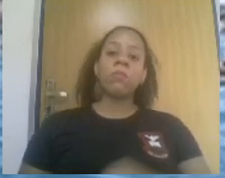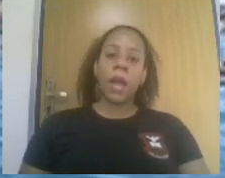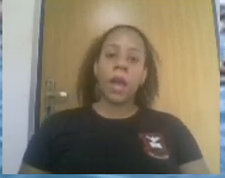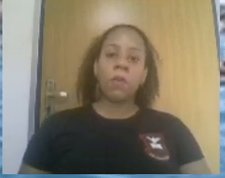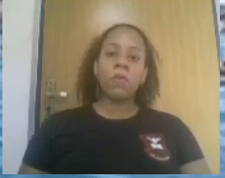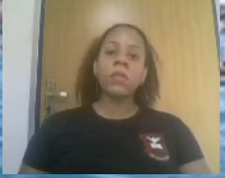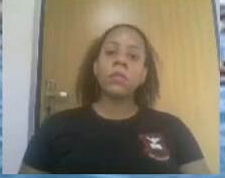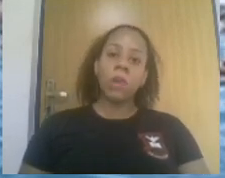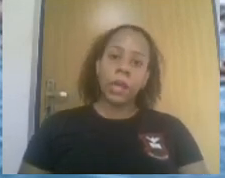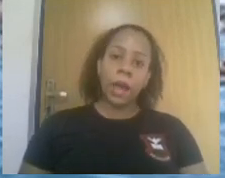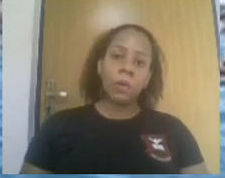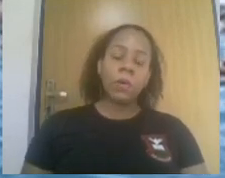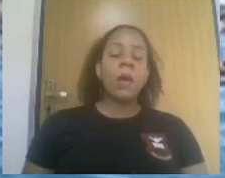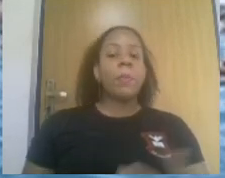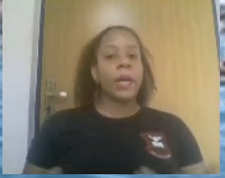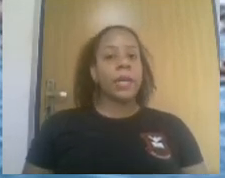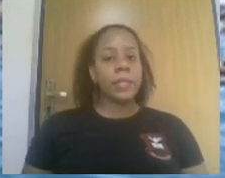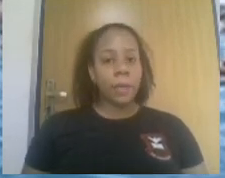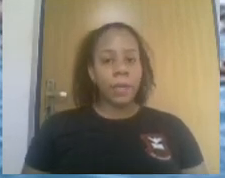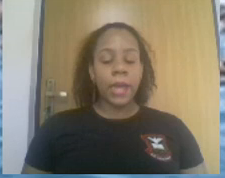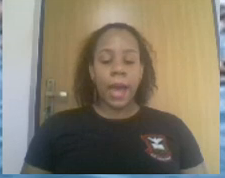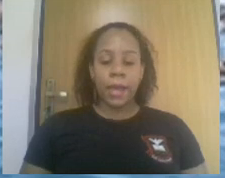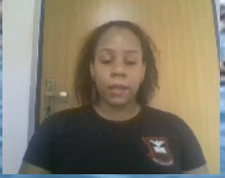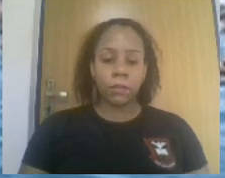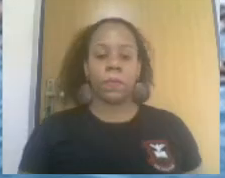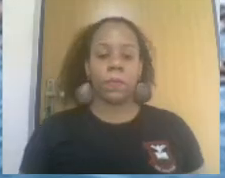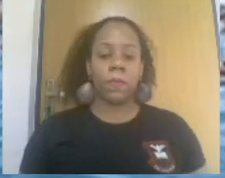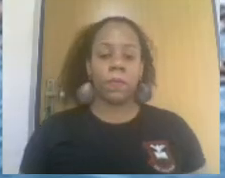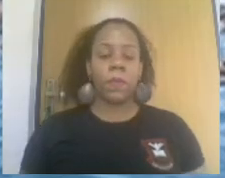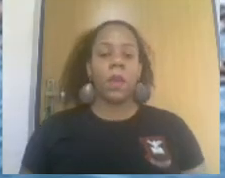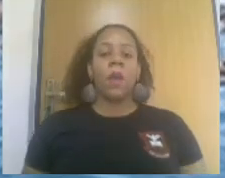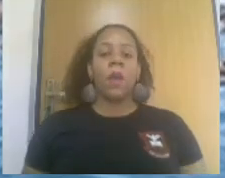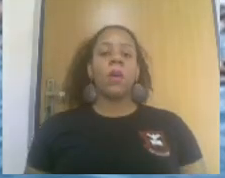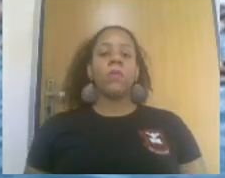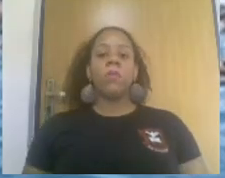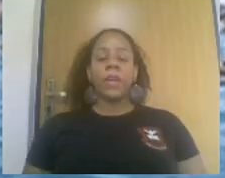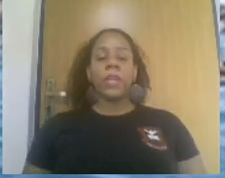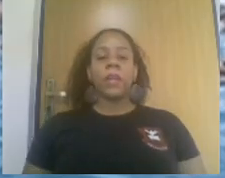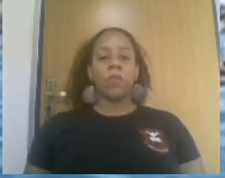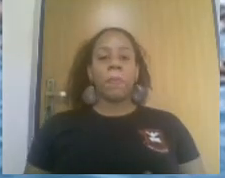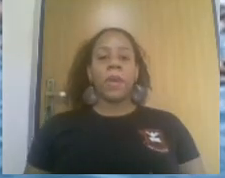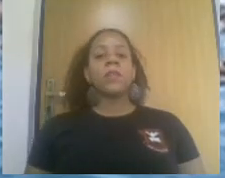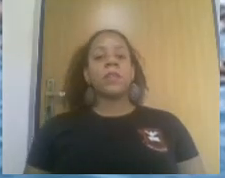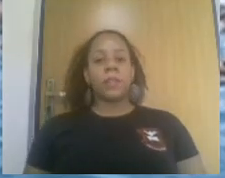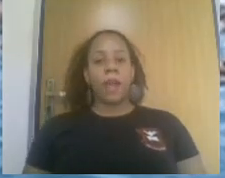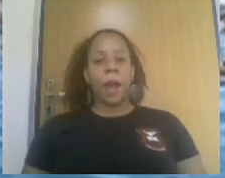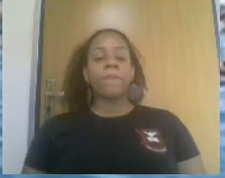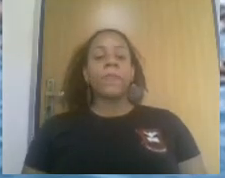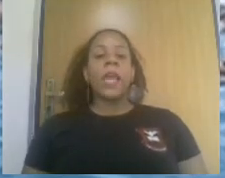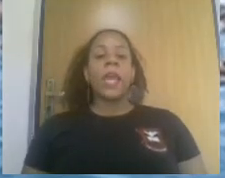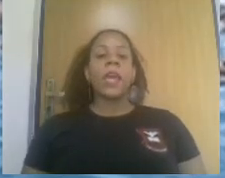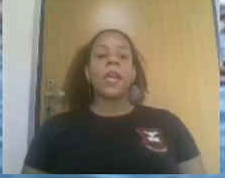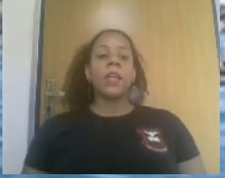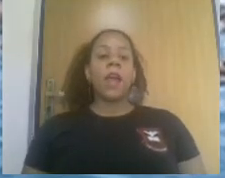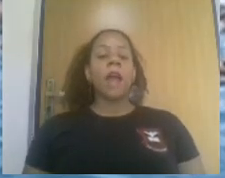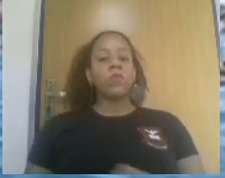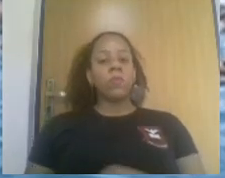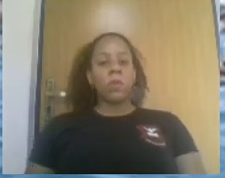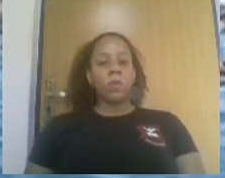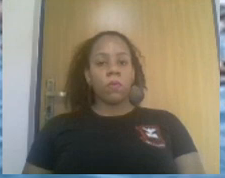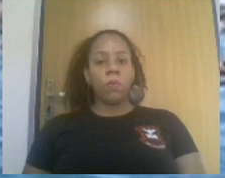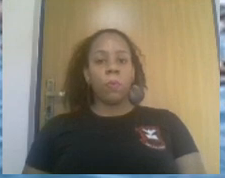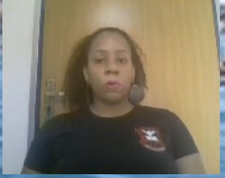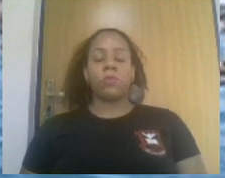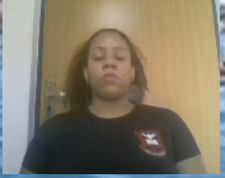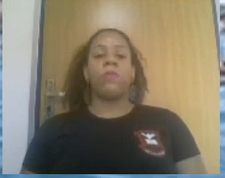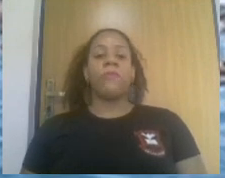poderiam contar com esse local para se abrigarem. Quando o governador Mendes Sá, ele